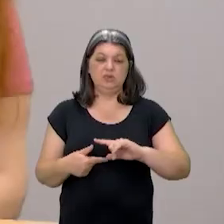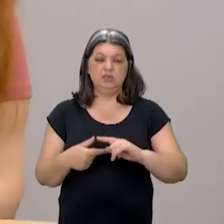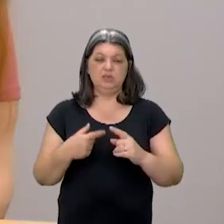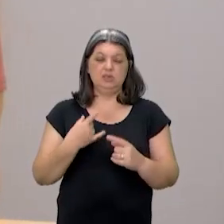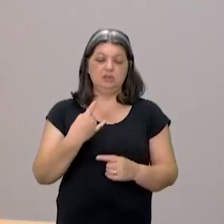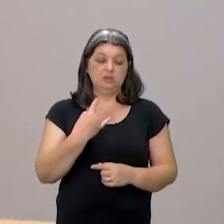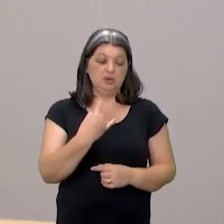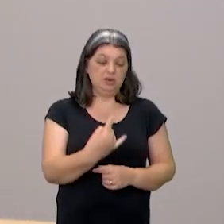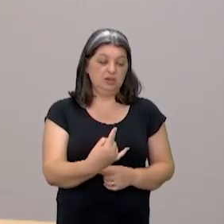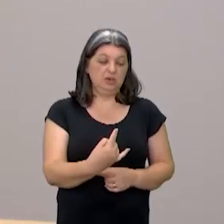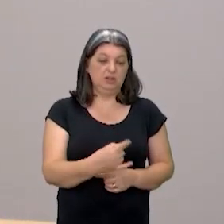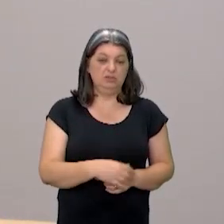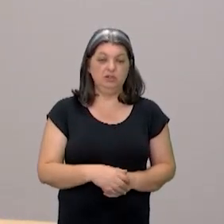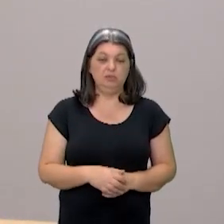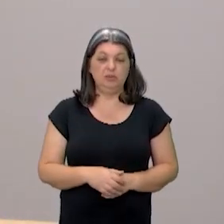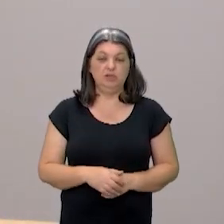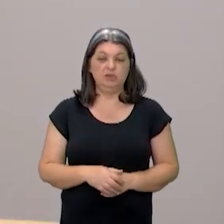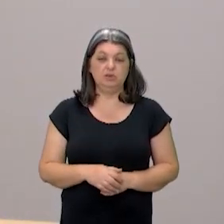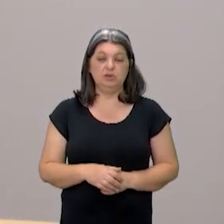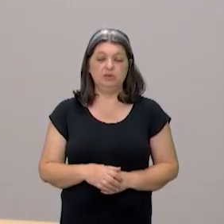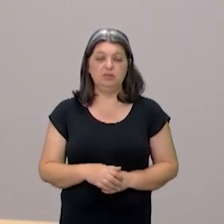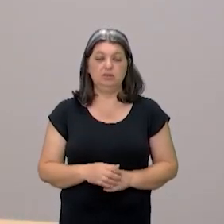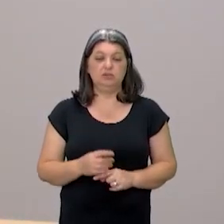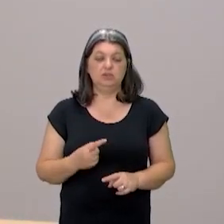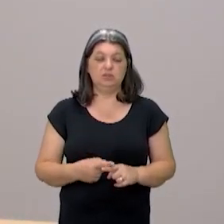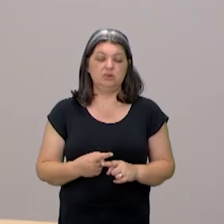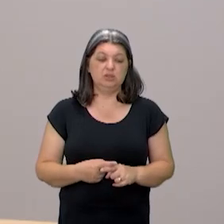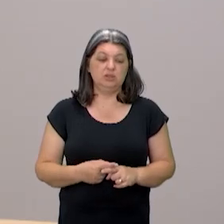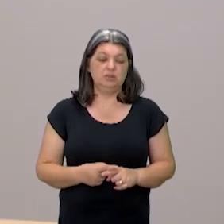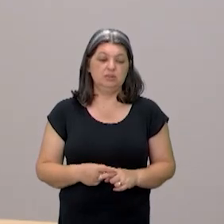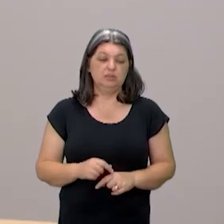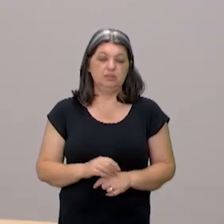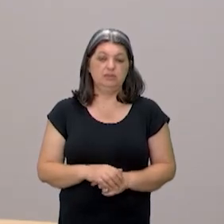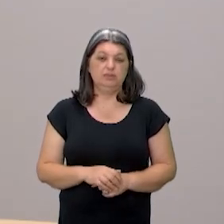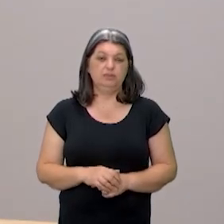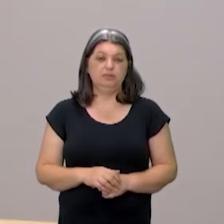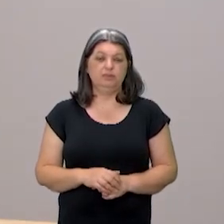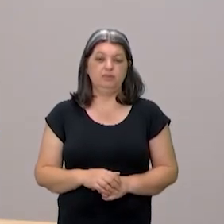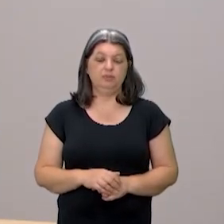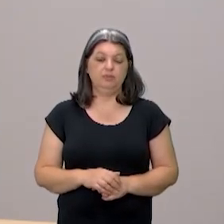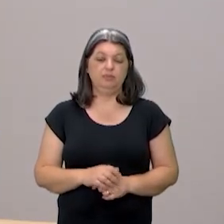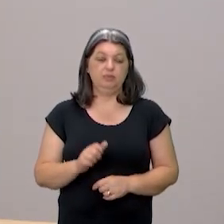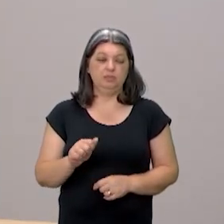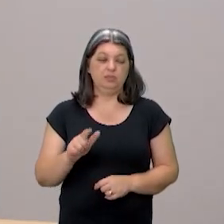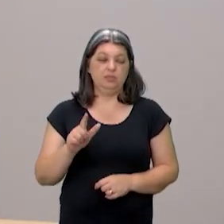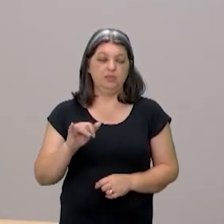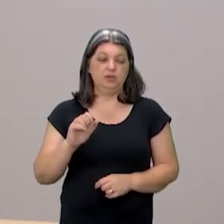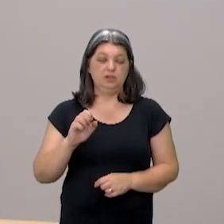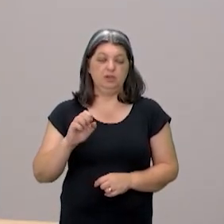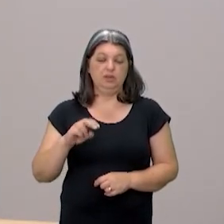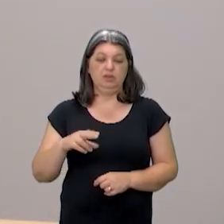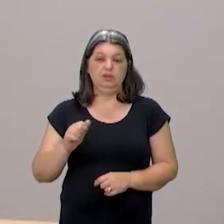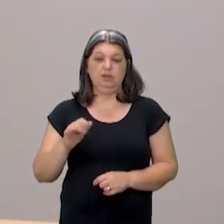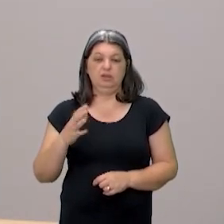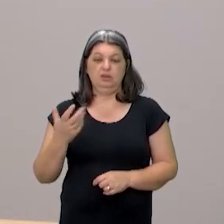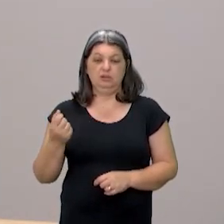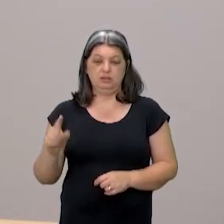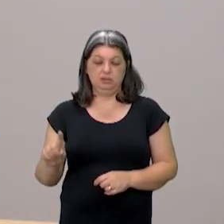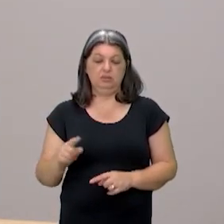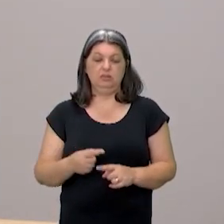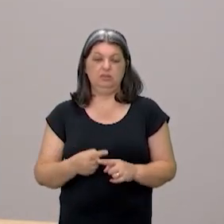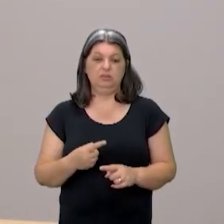o que significa isso? Então vamos conversar. A gente está ainda falando desse mesmo autor alemão, né, o Karl Marx. Então ele